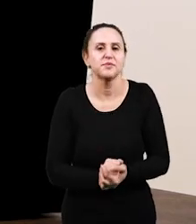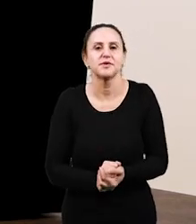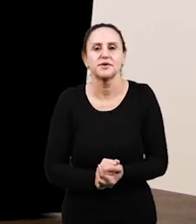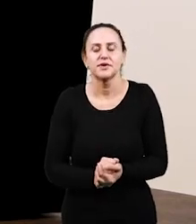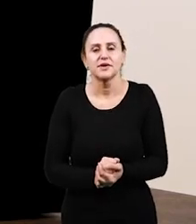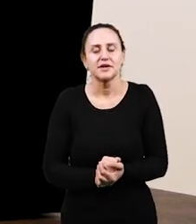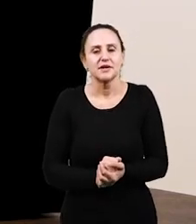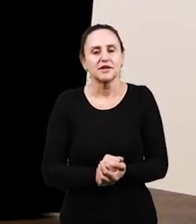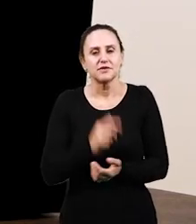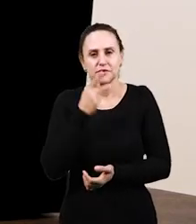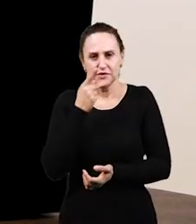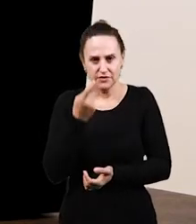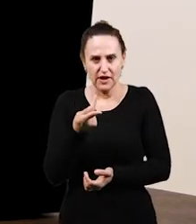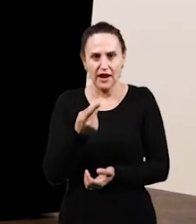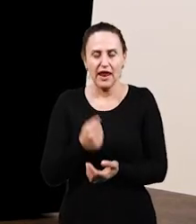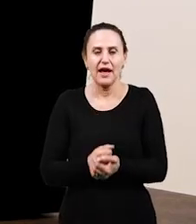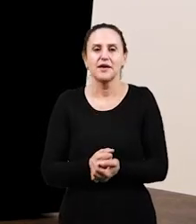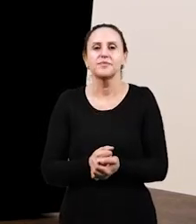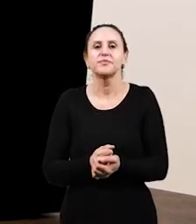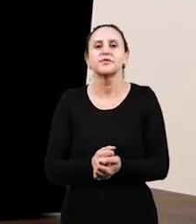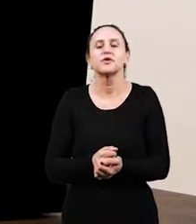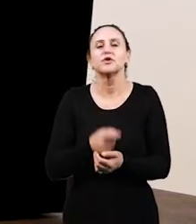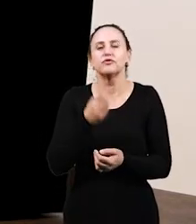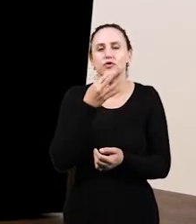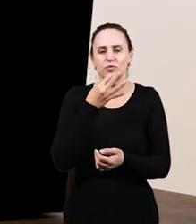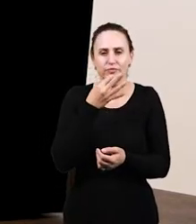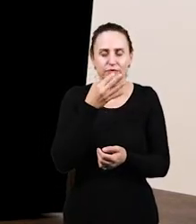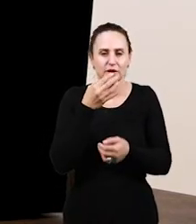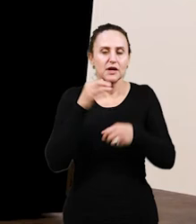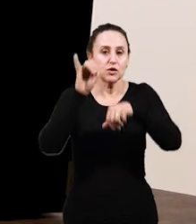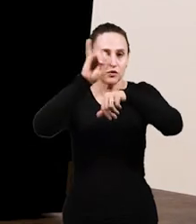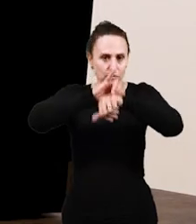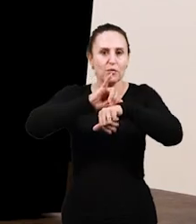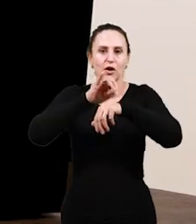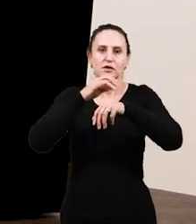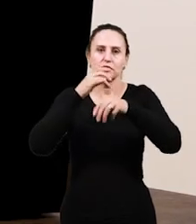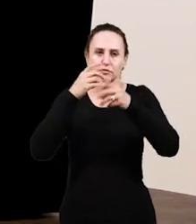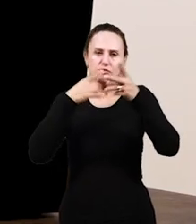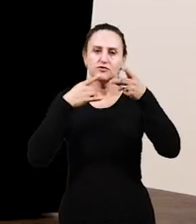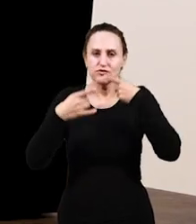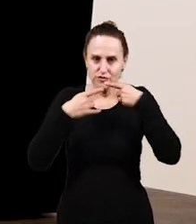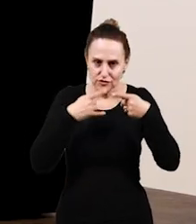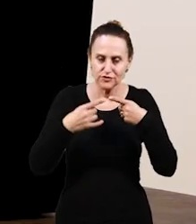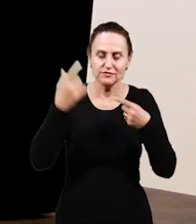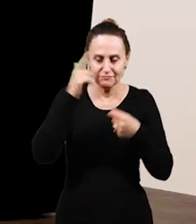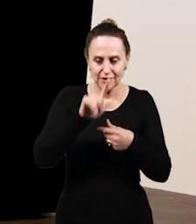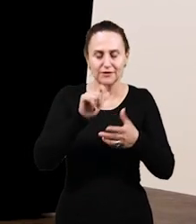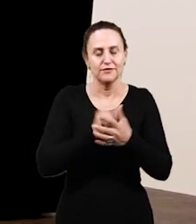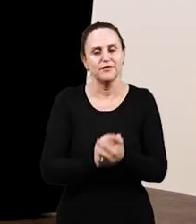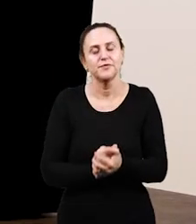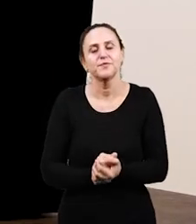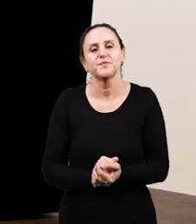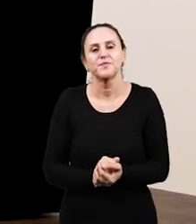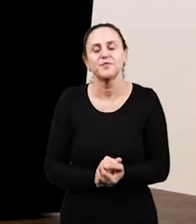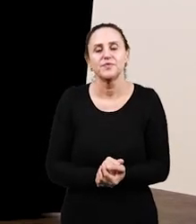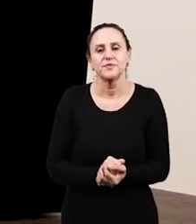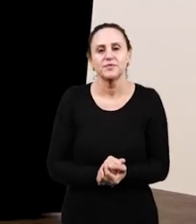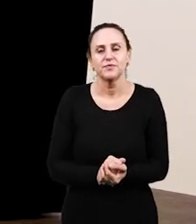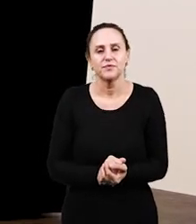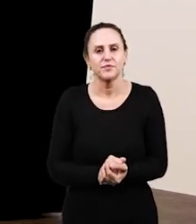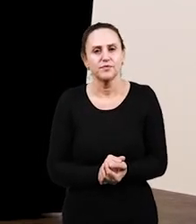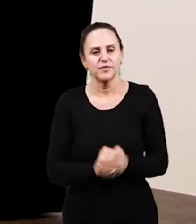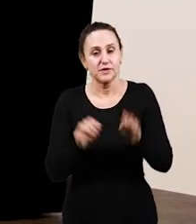for para os polos a gente fala mais um pouquinho sobre cada uma delas e discutir melhor cada uma delas é